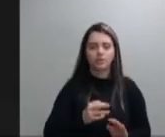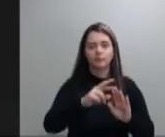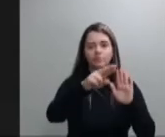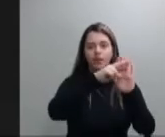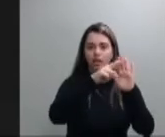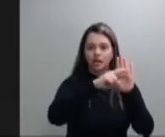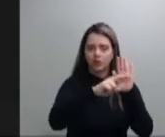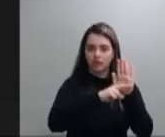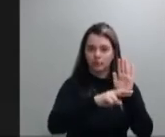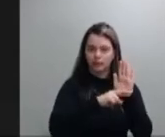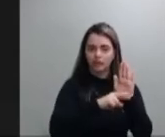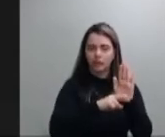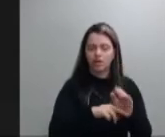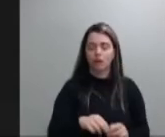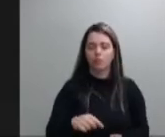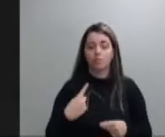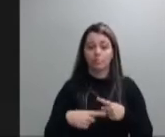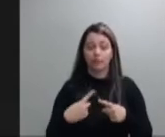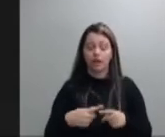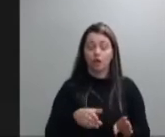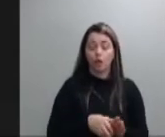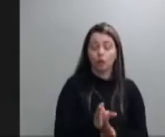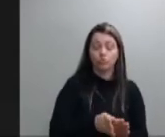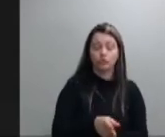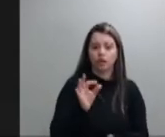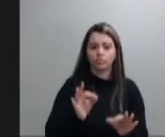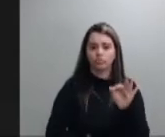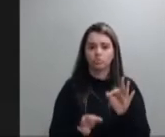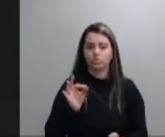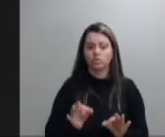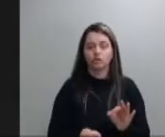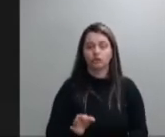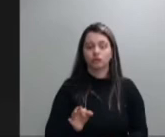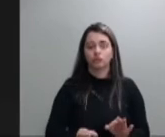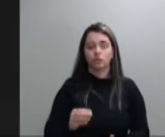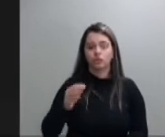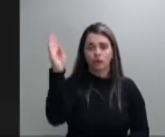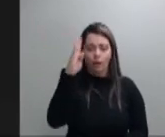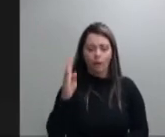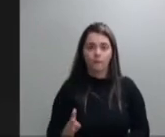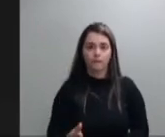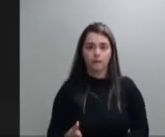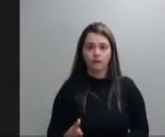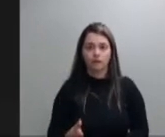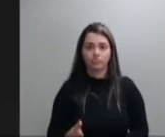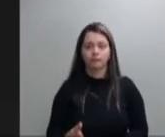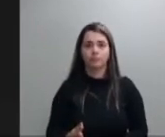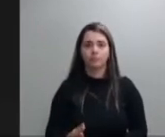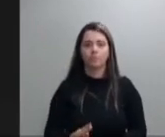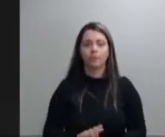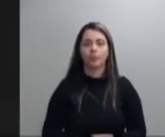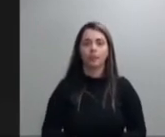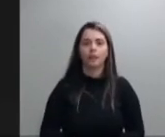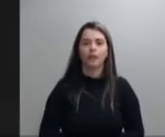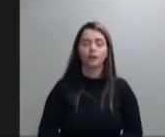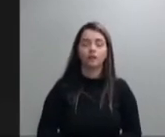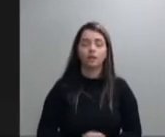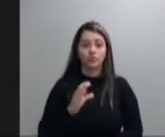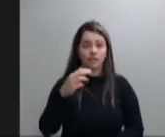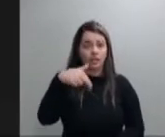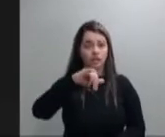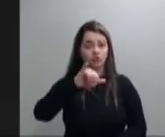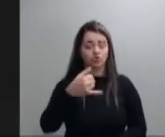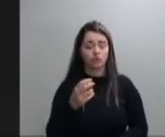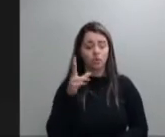se falar que o conselho nacional de justiça tem validado o entendimento exarado na data super o que o CNJ não acatou